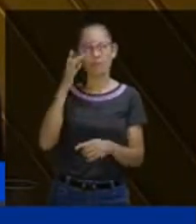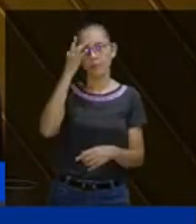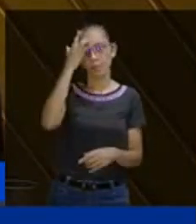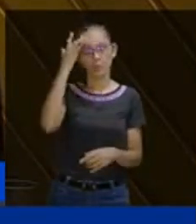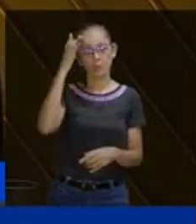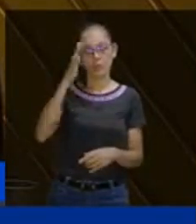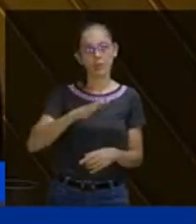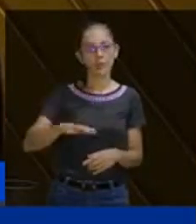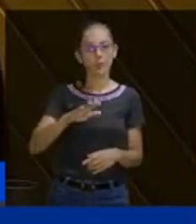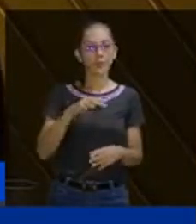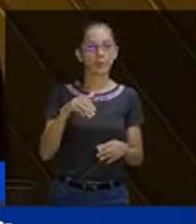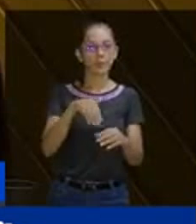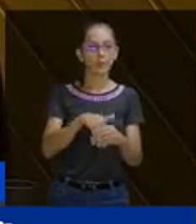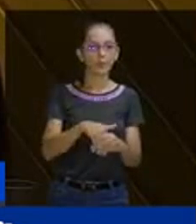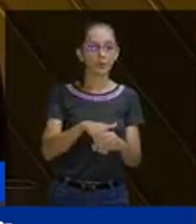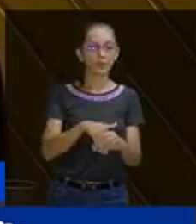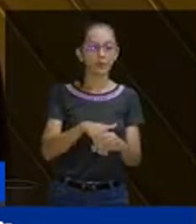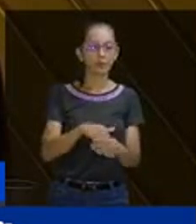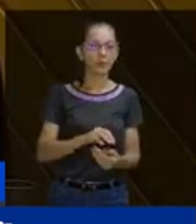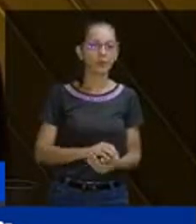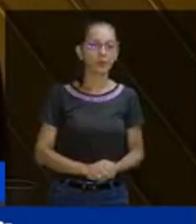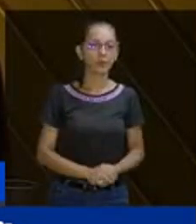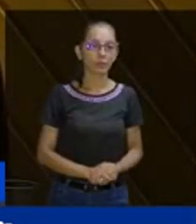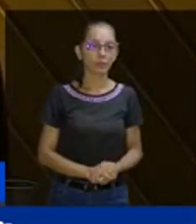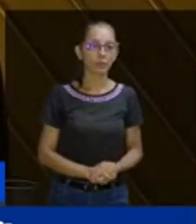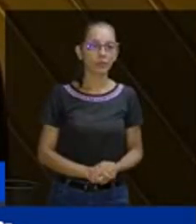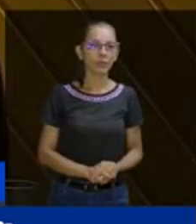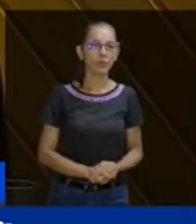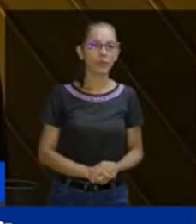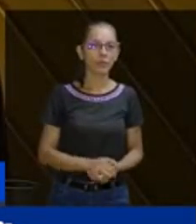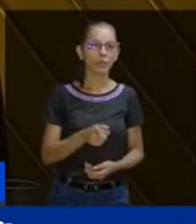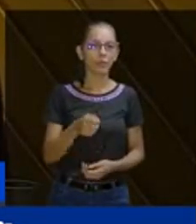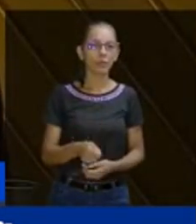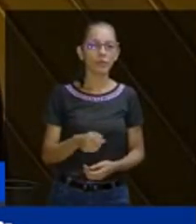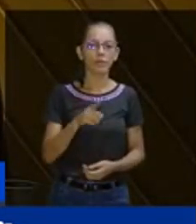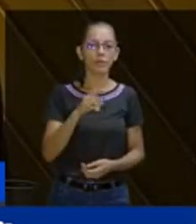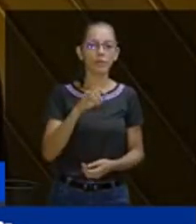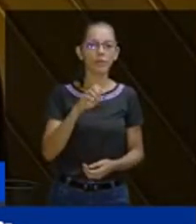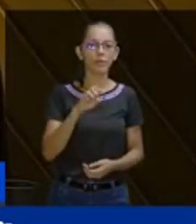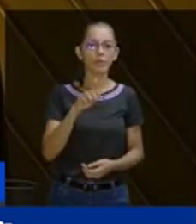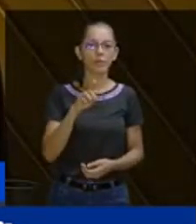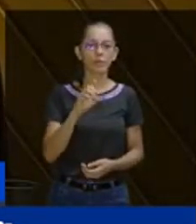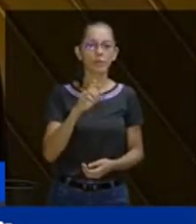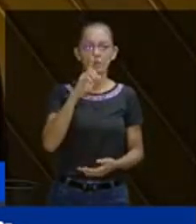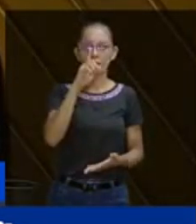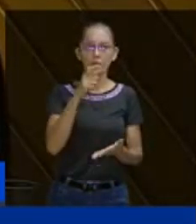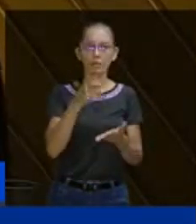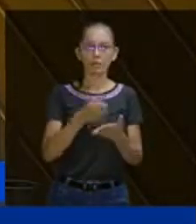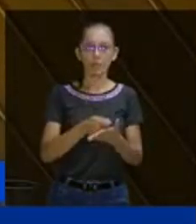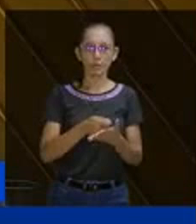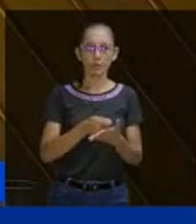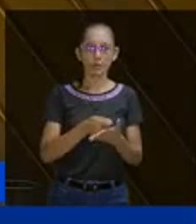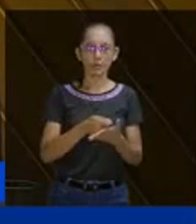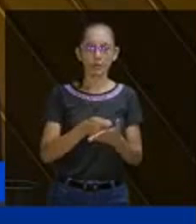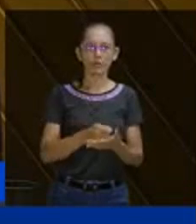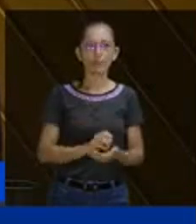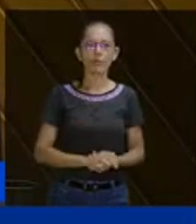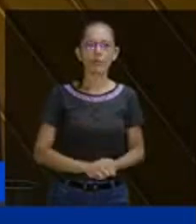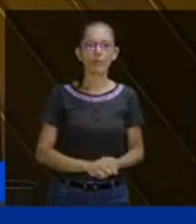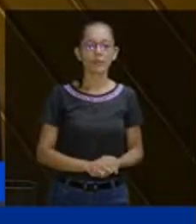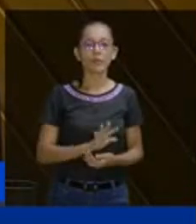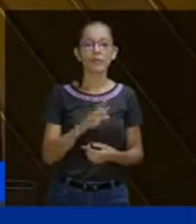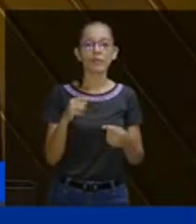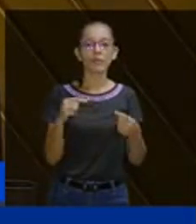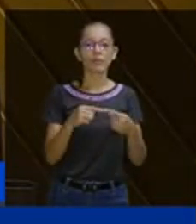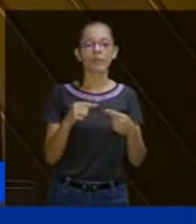do juiz da segunda zona, do Dr. Diego Moura de Araújo, enfatiza